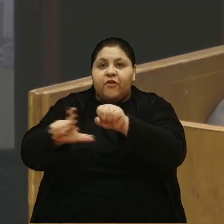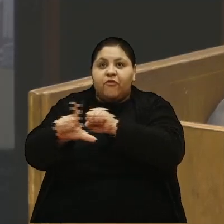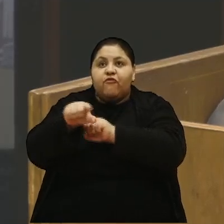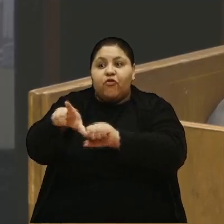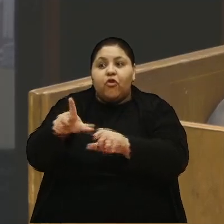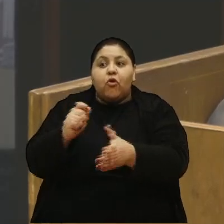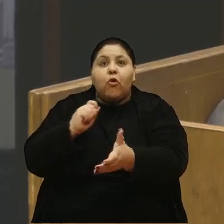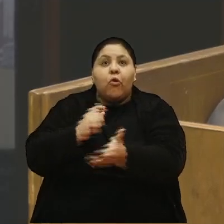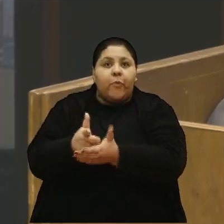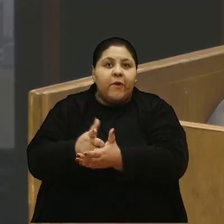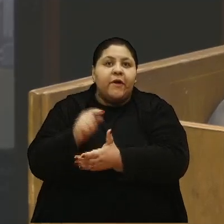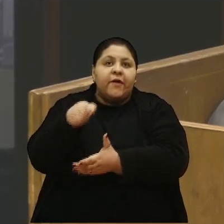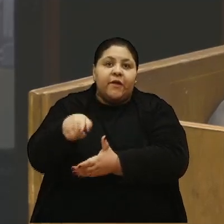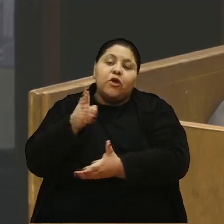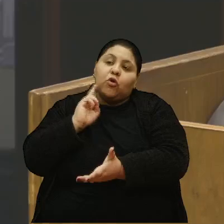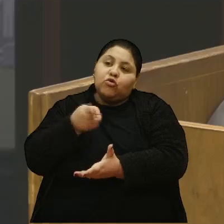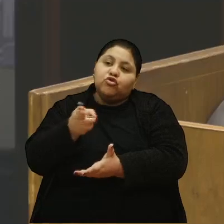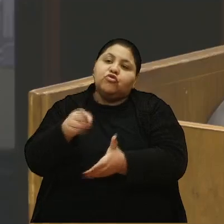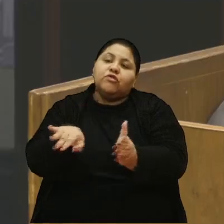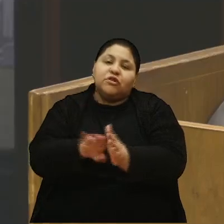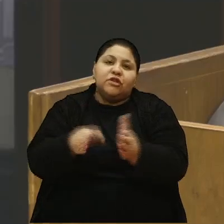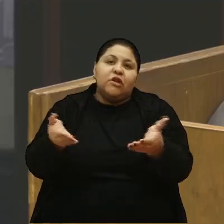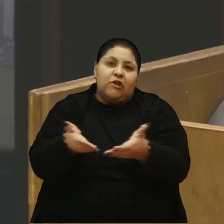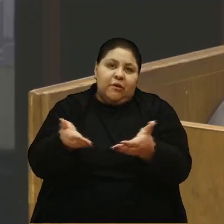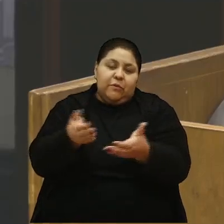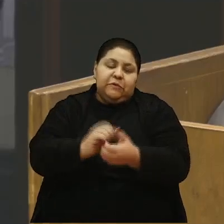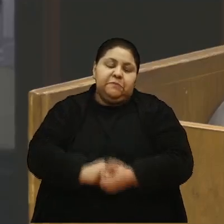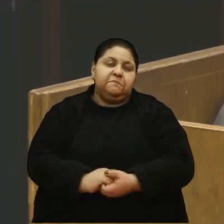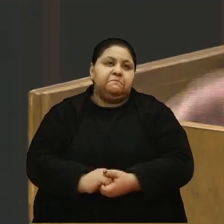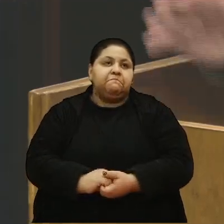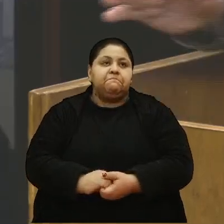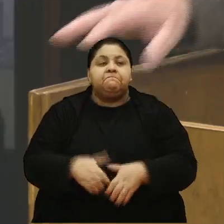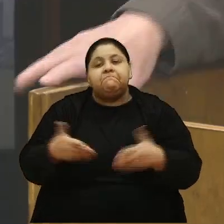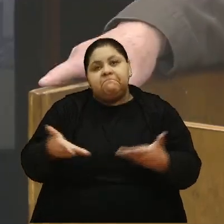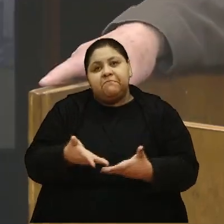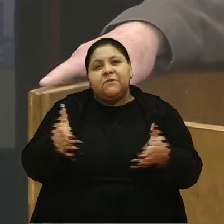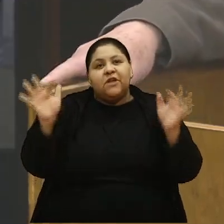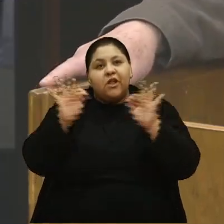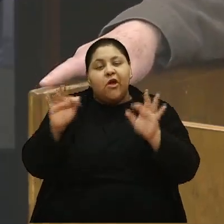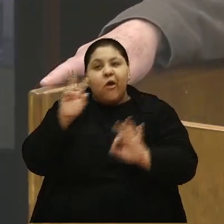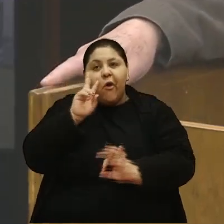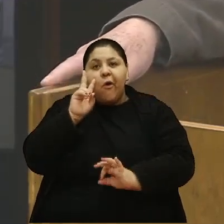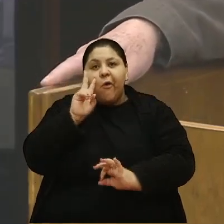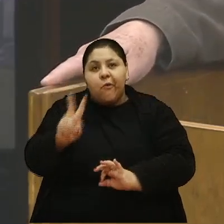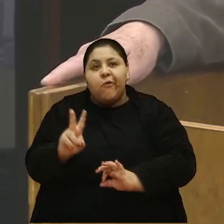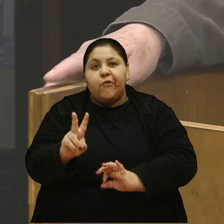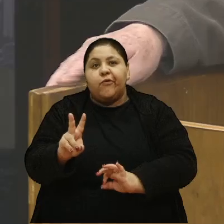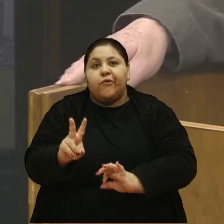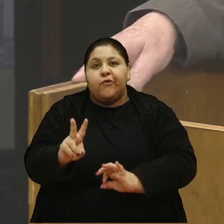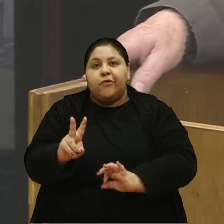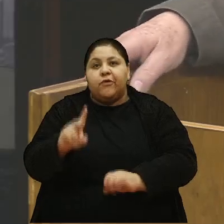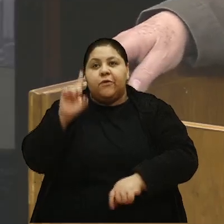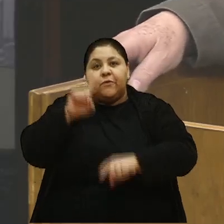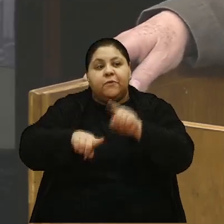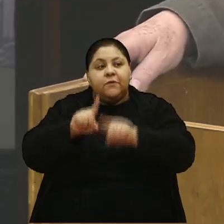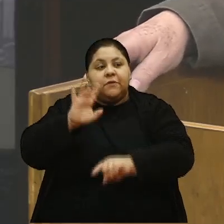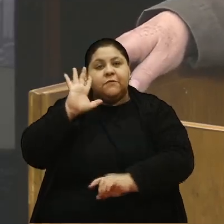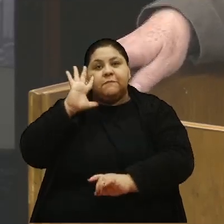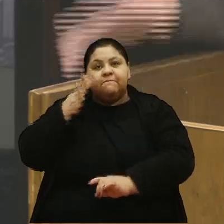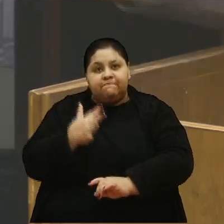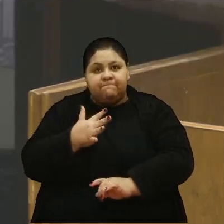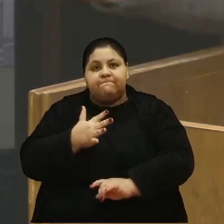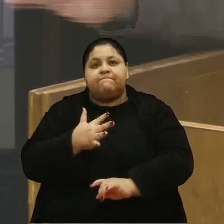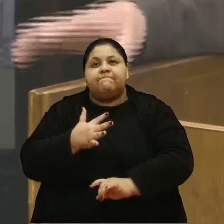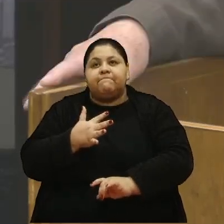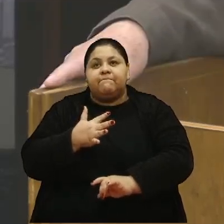adquirido e ainda está até hoje lá o campo do Santa Corona. Então fico feliz de ver que as coisas aconteceram e que